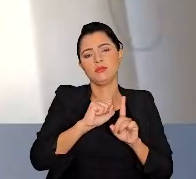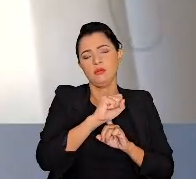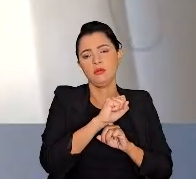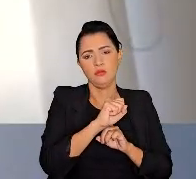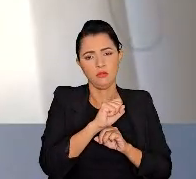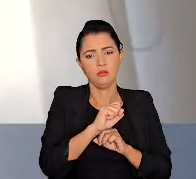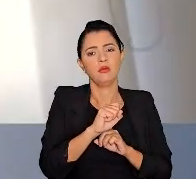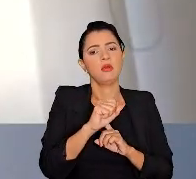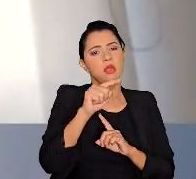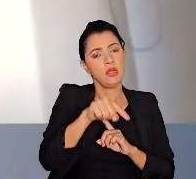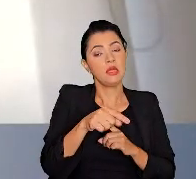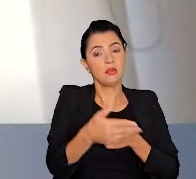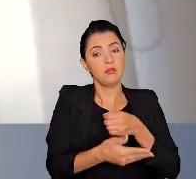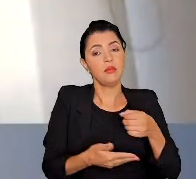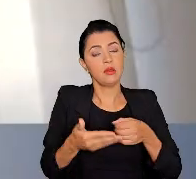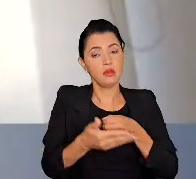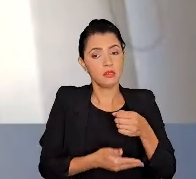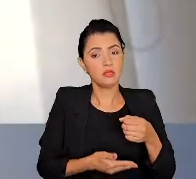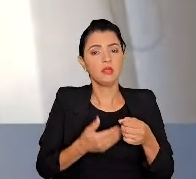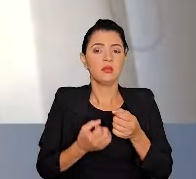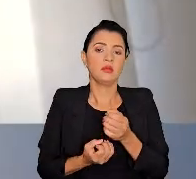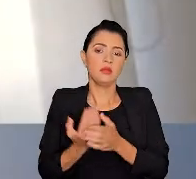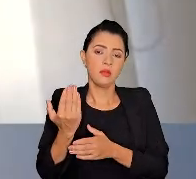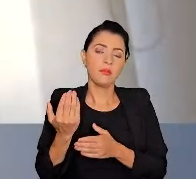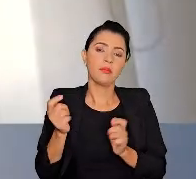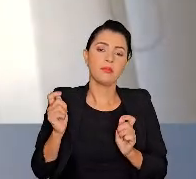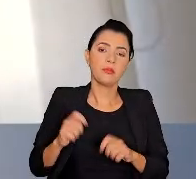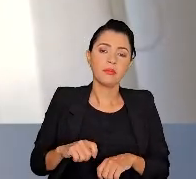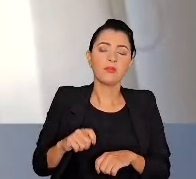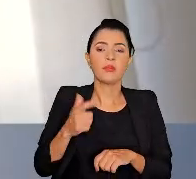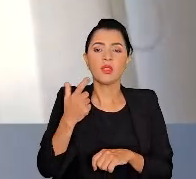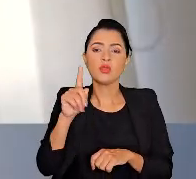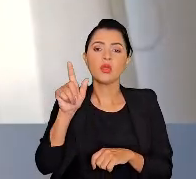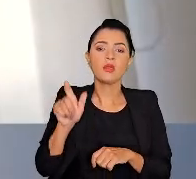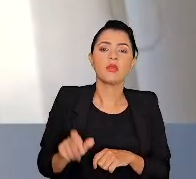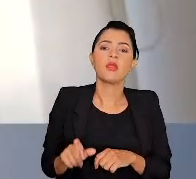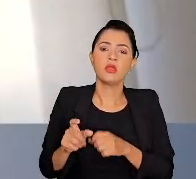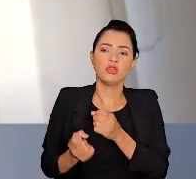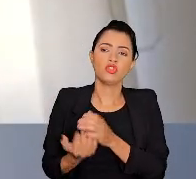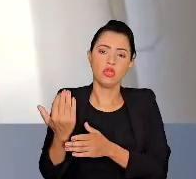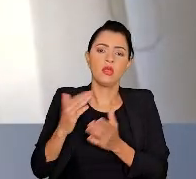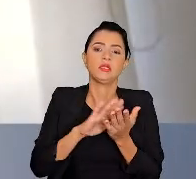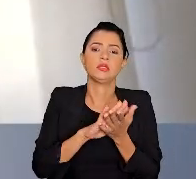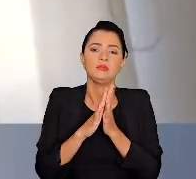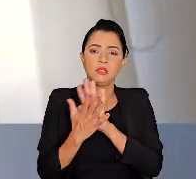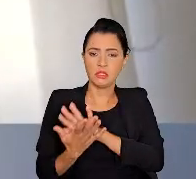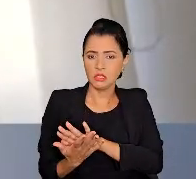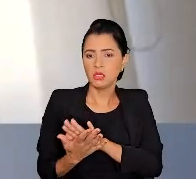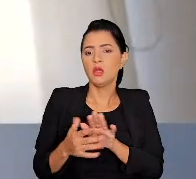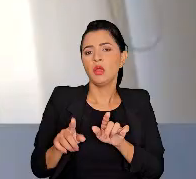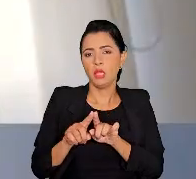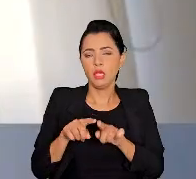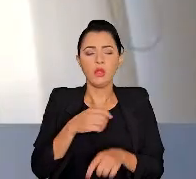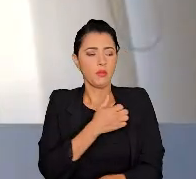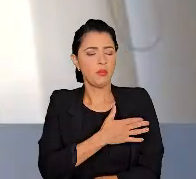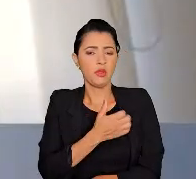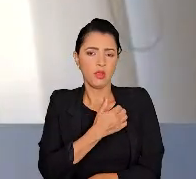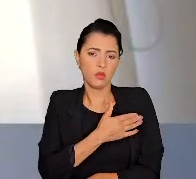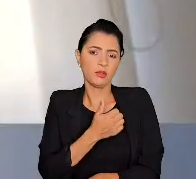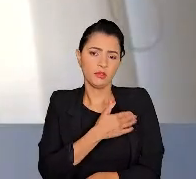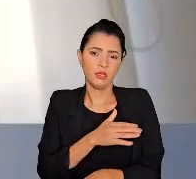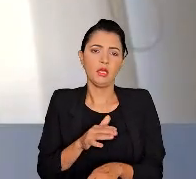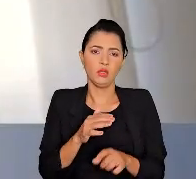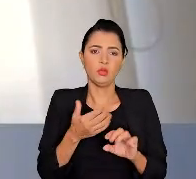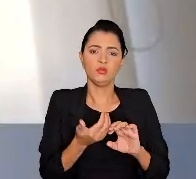Esse pressuposto origina-se o racismo, que, por sua vez, gera a discriminação e o preconceito